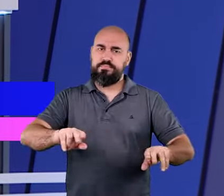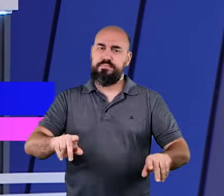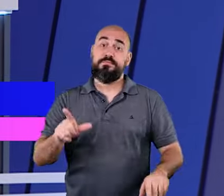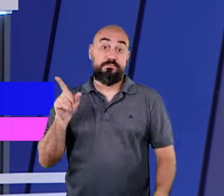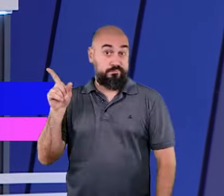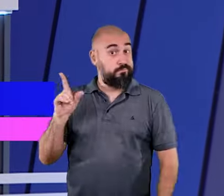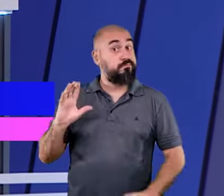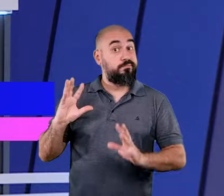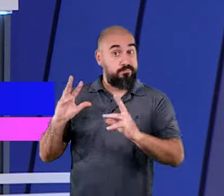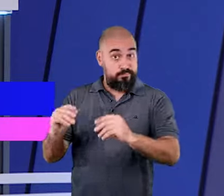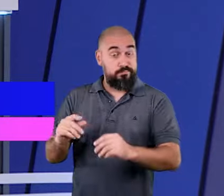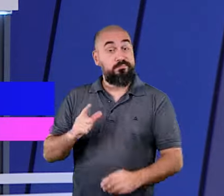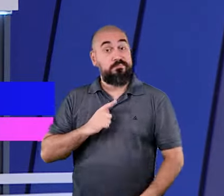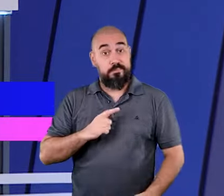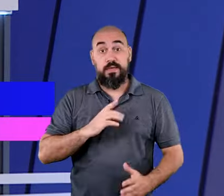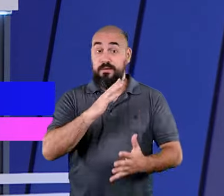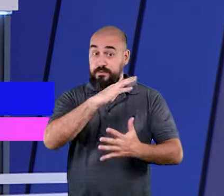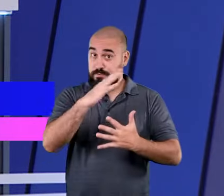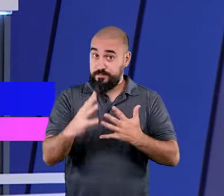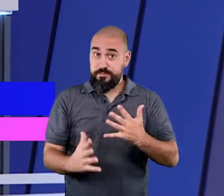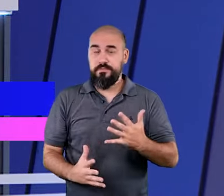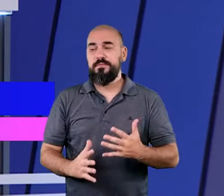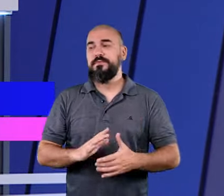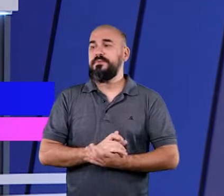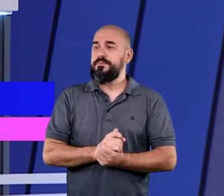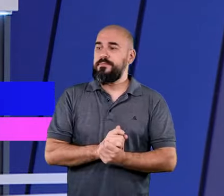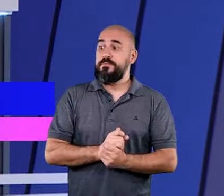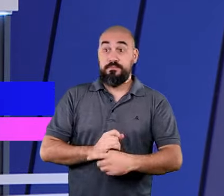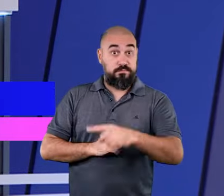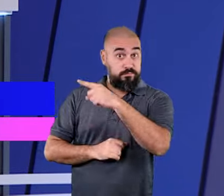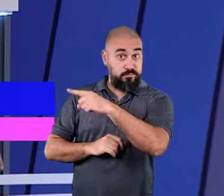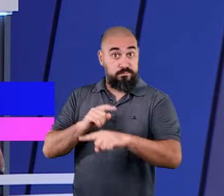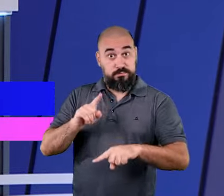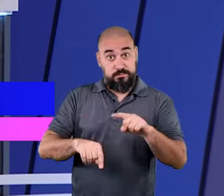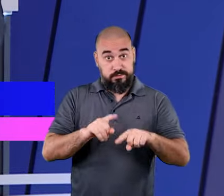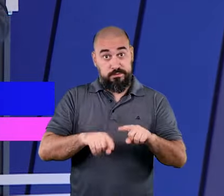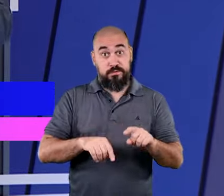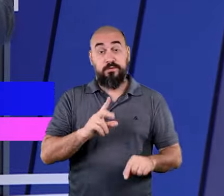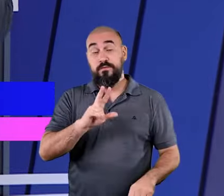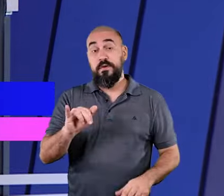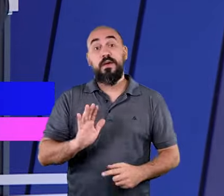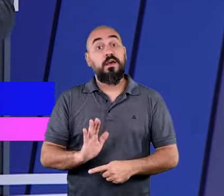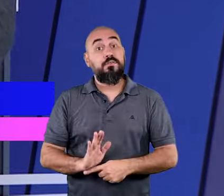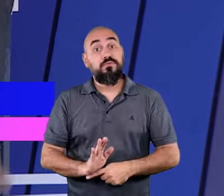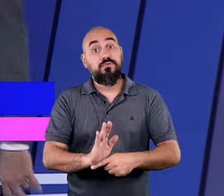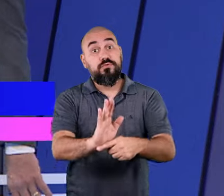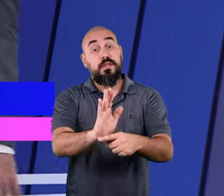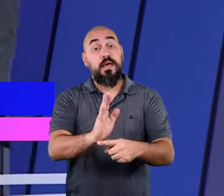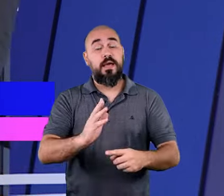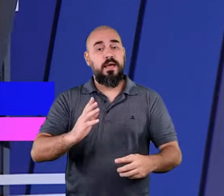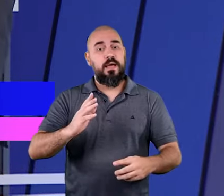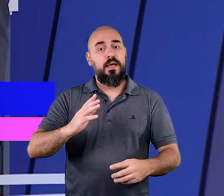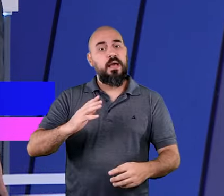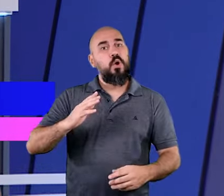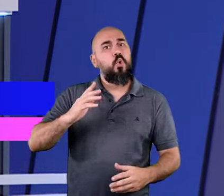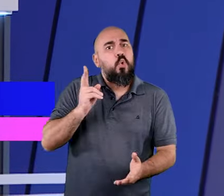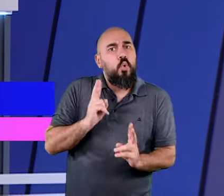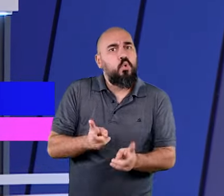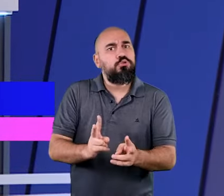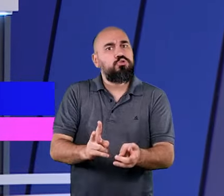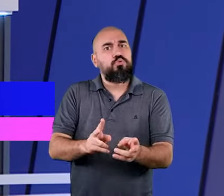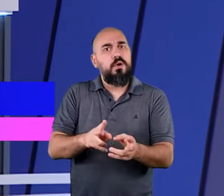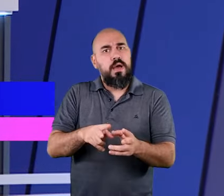do programa A Arena do Futuro. Esses materiais aqui vão ajudar você a continuar se aprofundando na